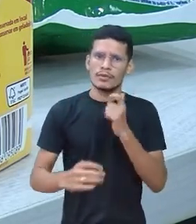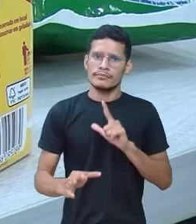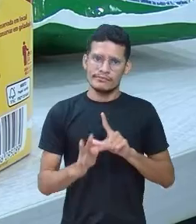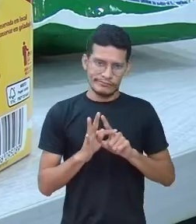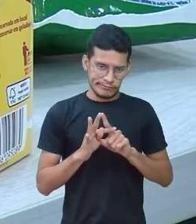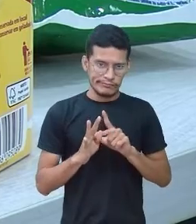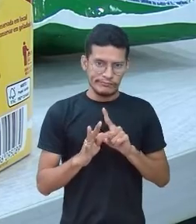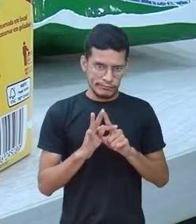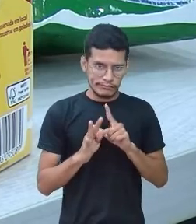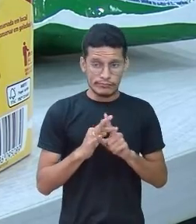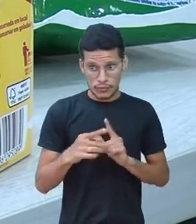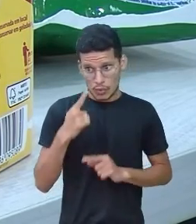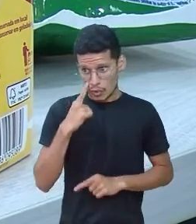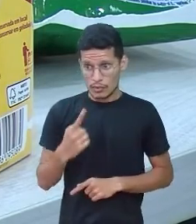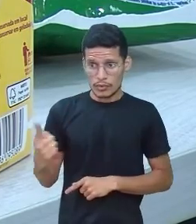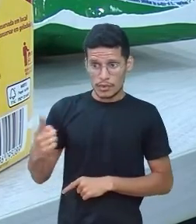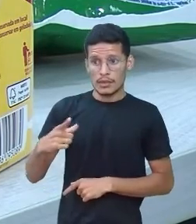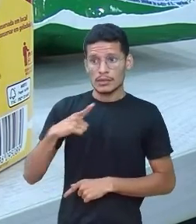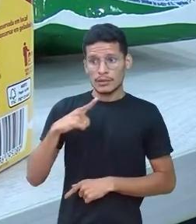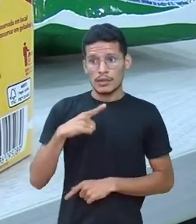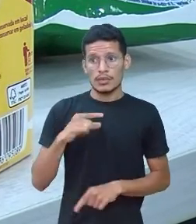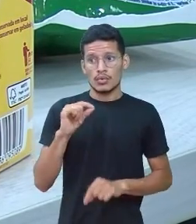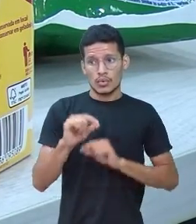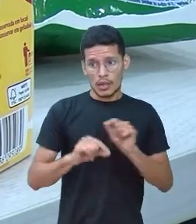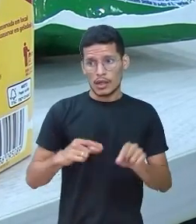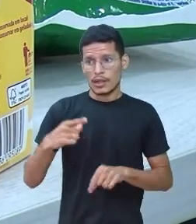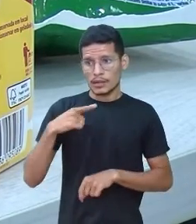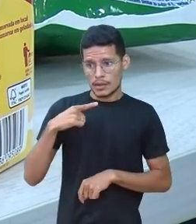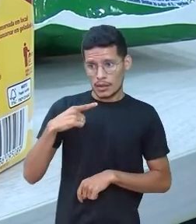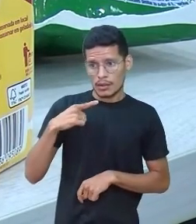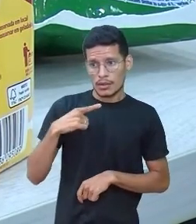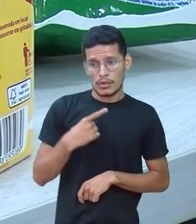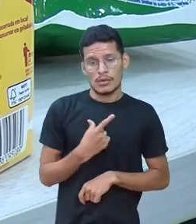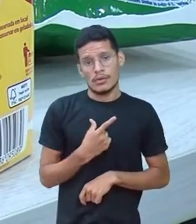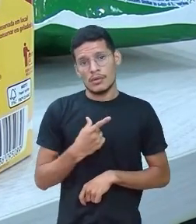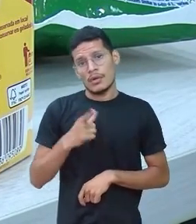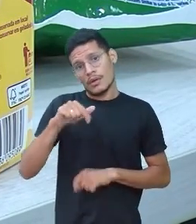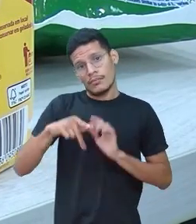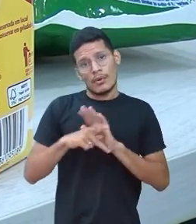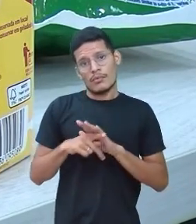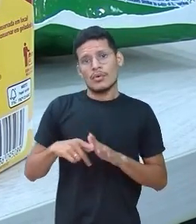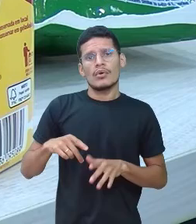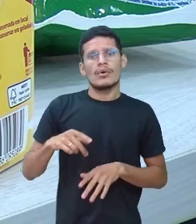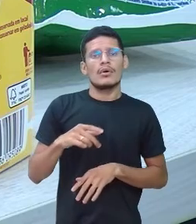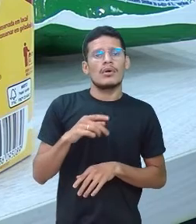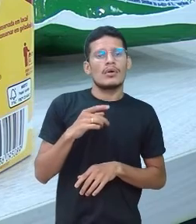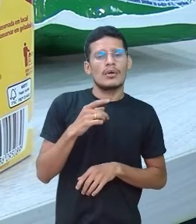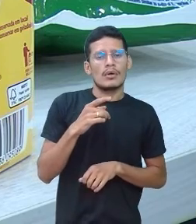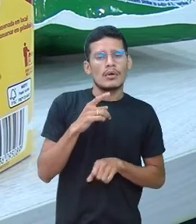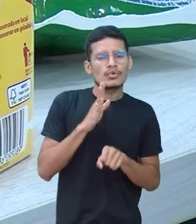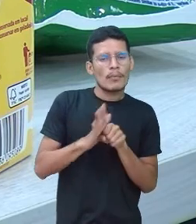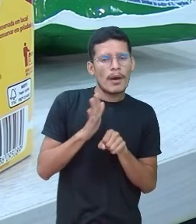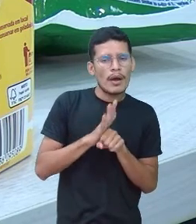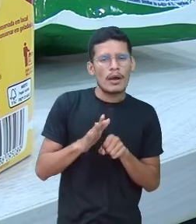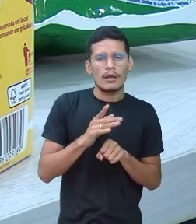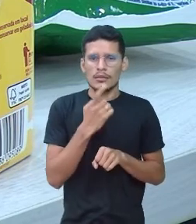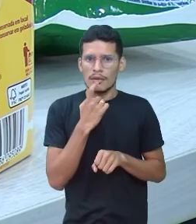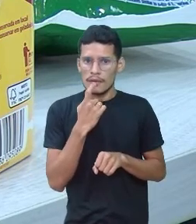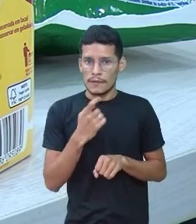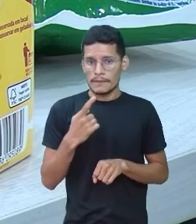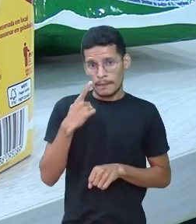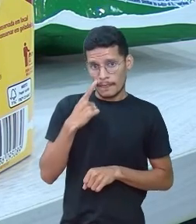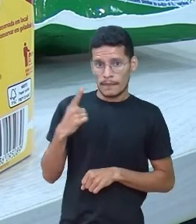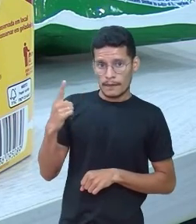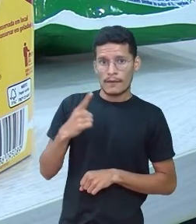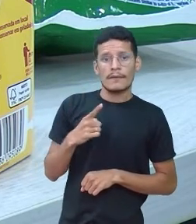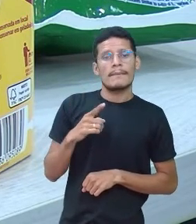transgênicos. Então aqui nós temos um molho de tomate, um extrato de tomate. Vocês estão vendo